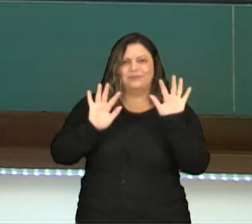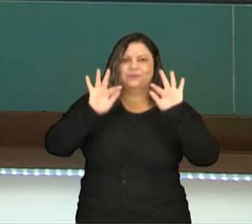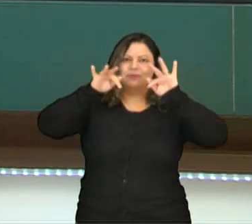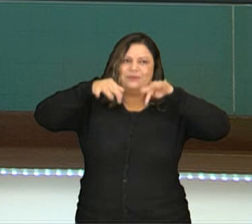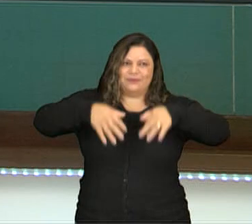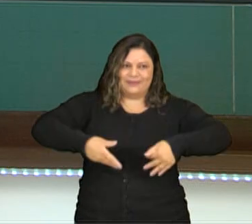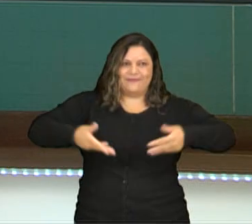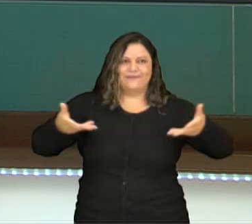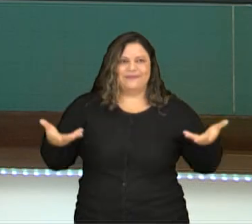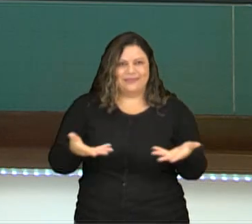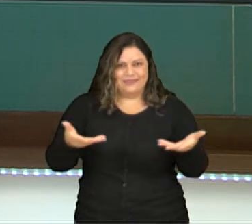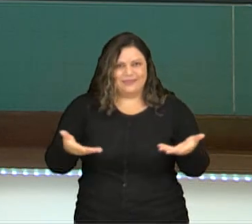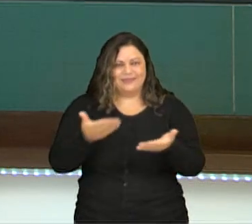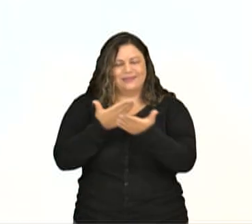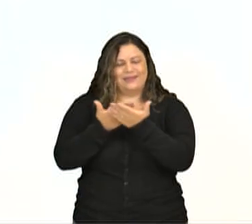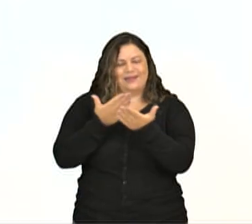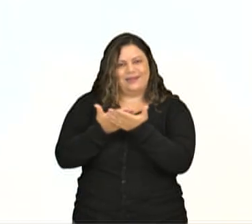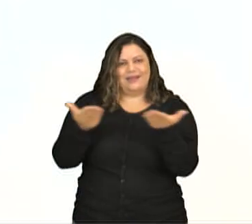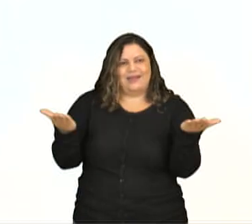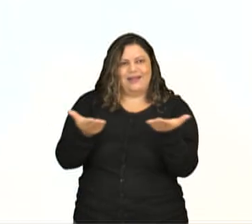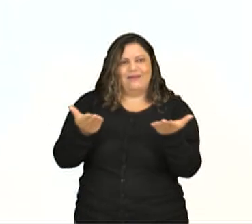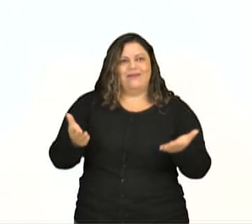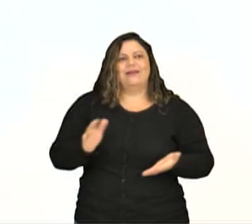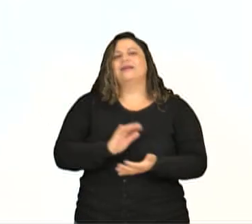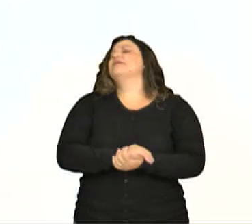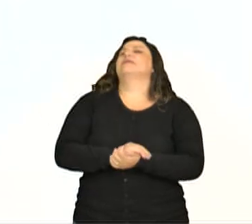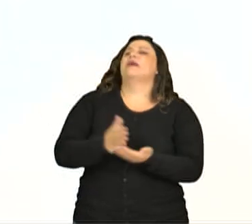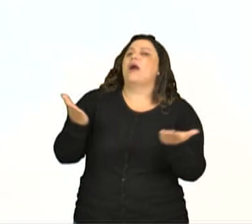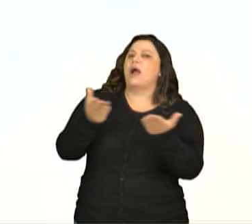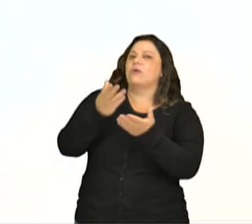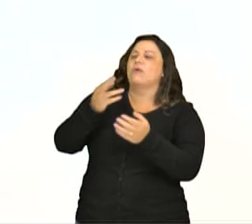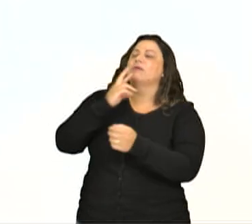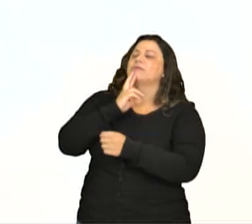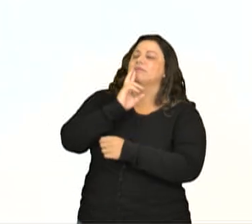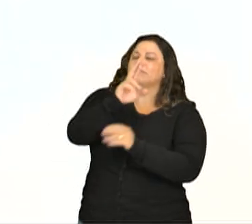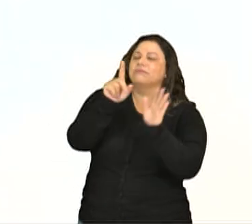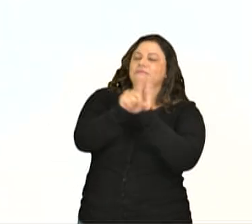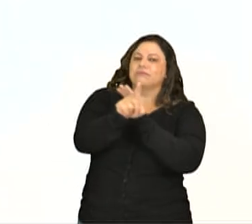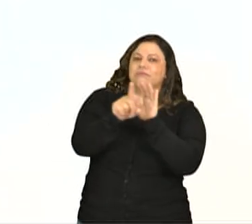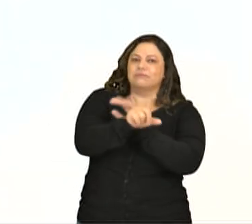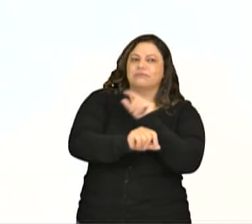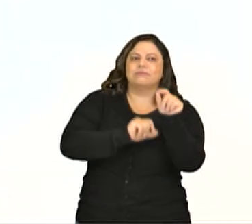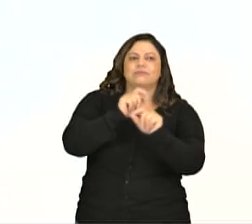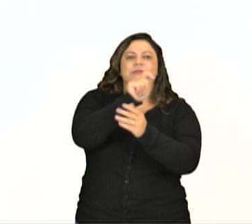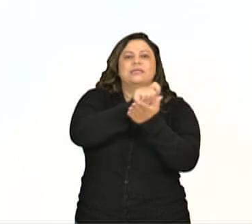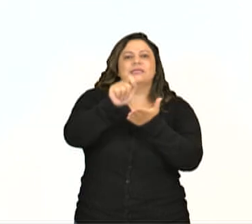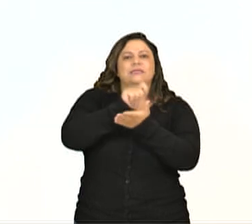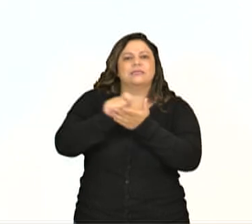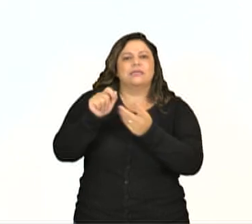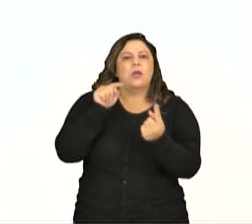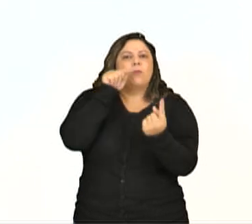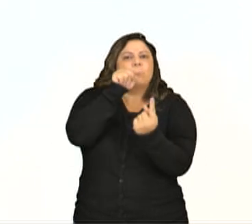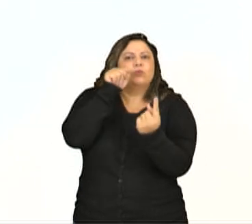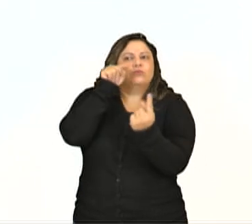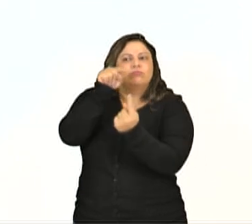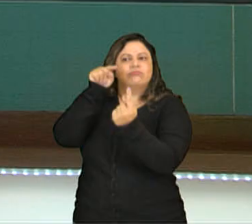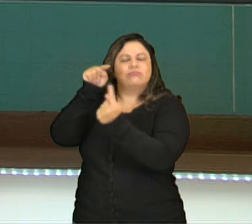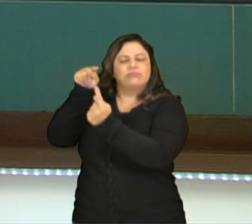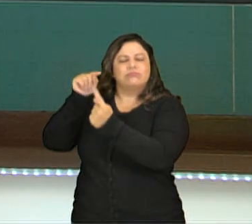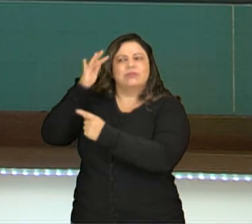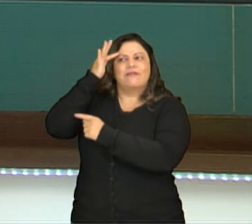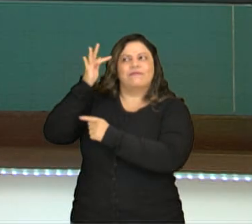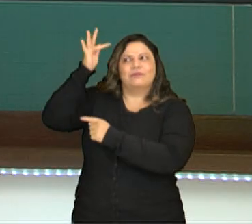em grande estilo a aula. Então, você vai responder essa questão aqui, ó. Escreva os principais pontos da filosofia escolástica.